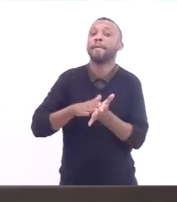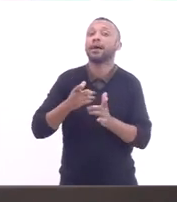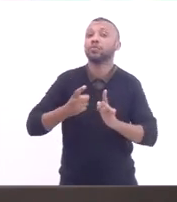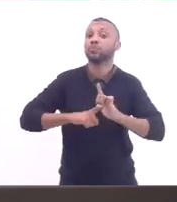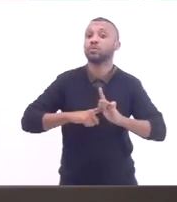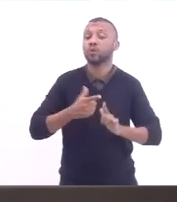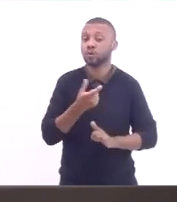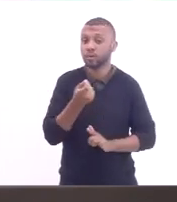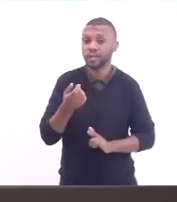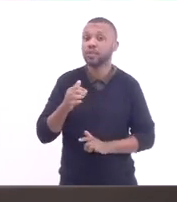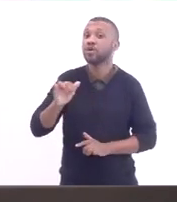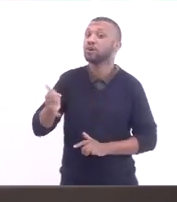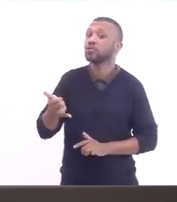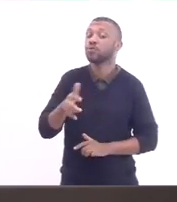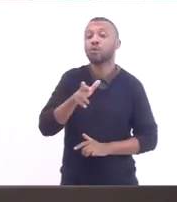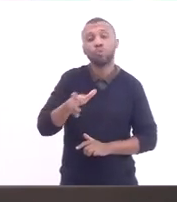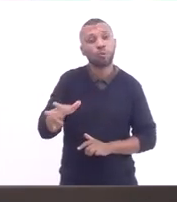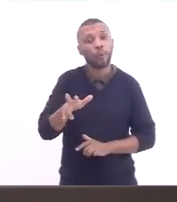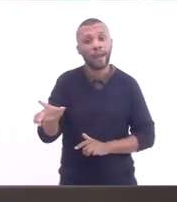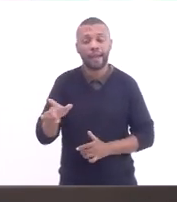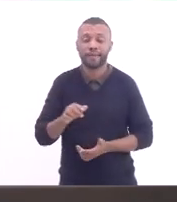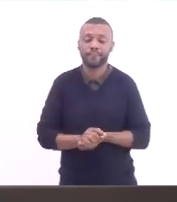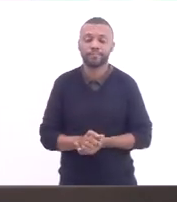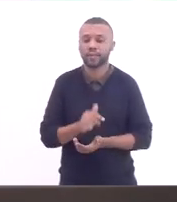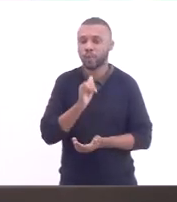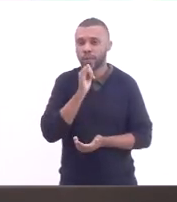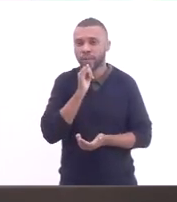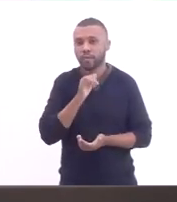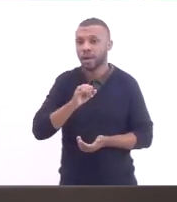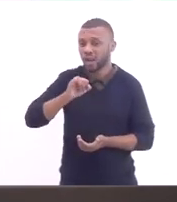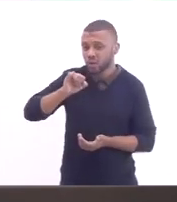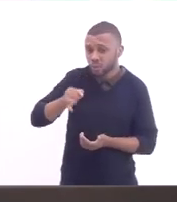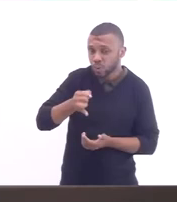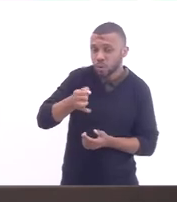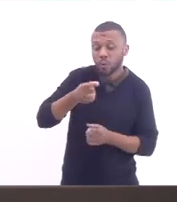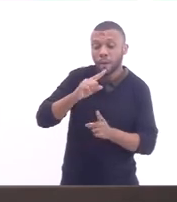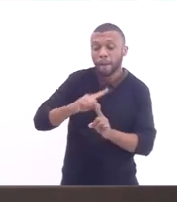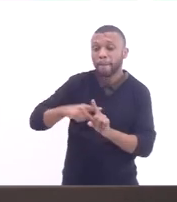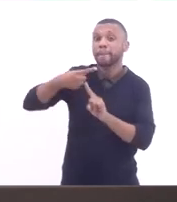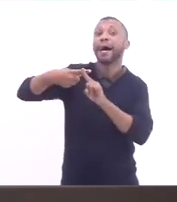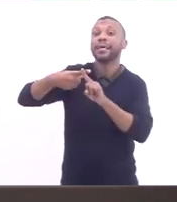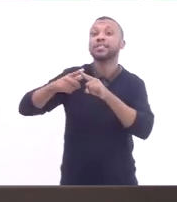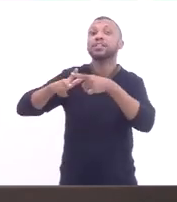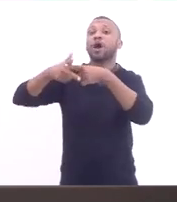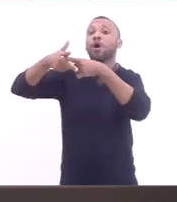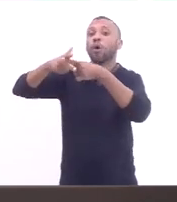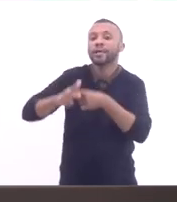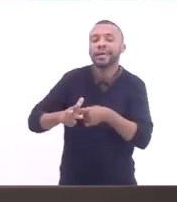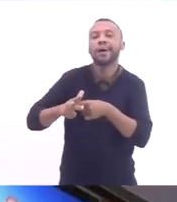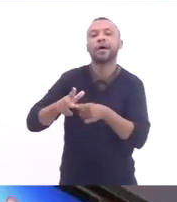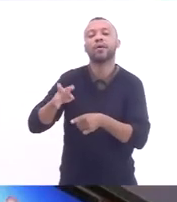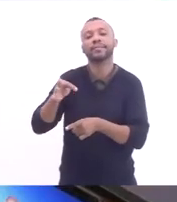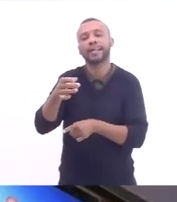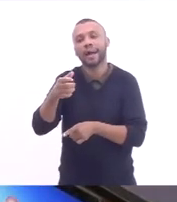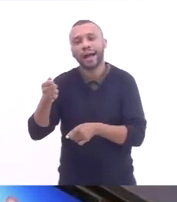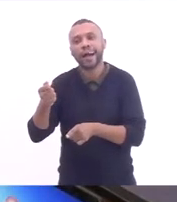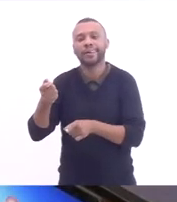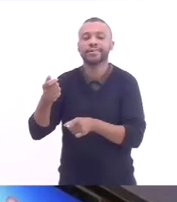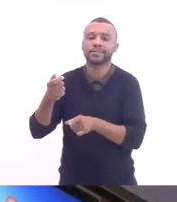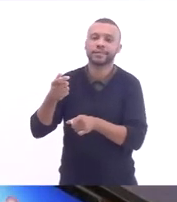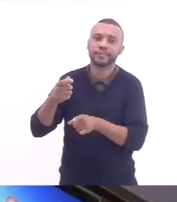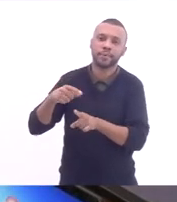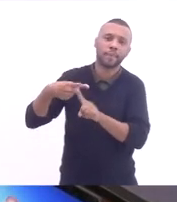200 de juro, né? Porque é juro mais correção. Encargos, isso. É. Encargos mais juros